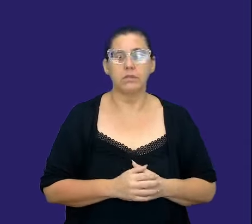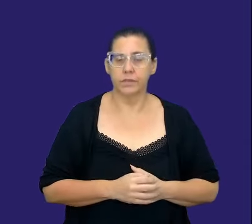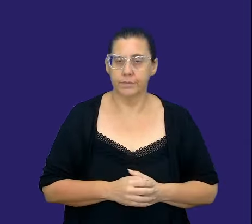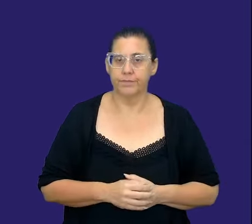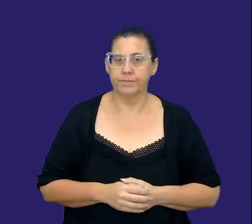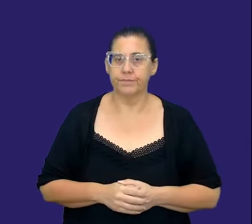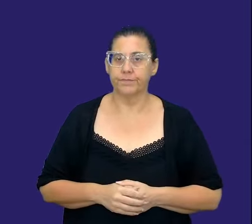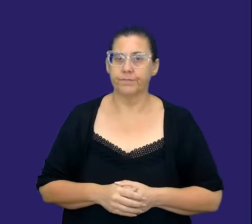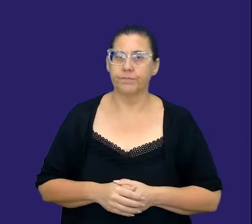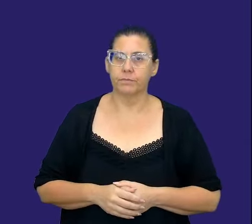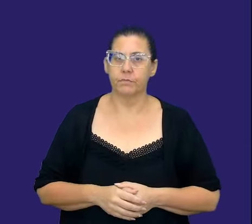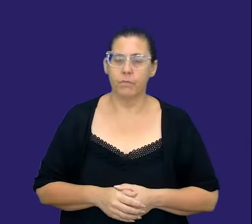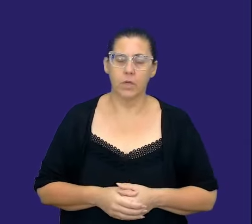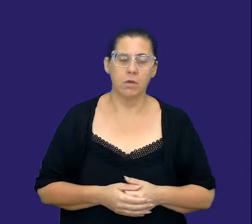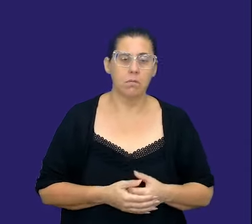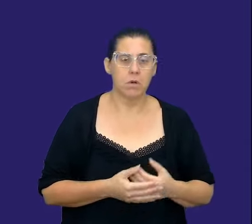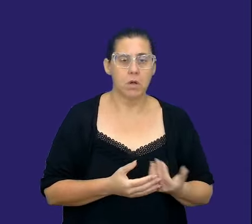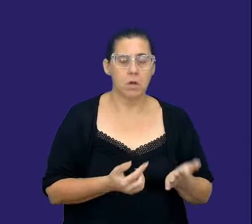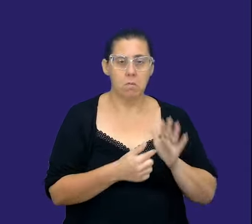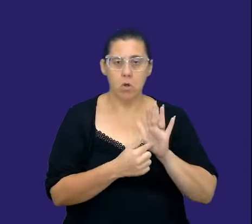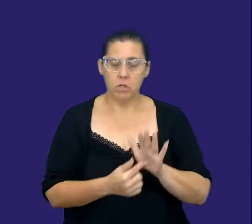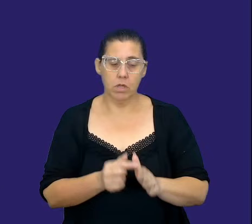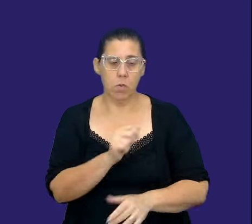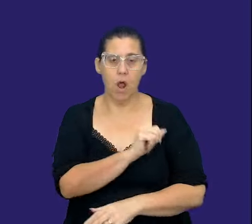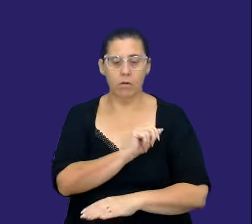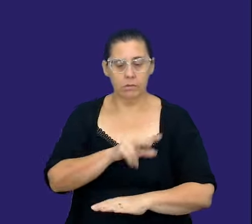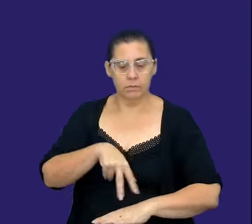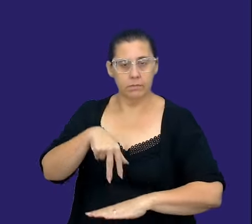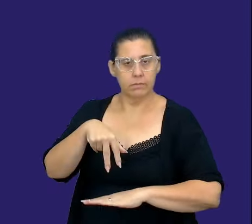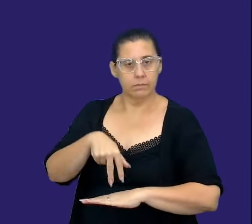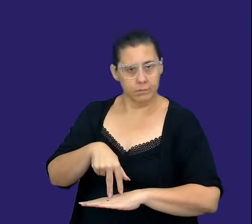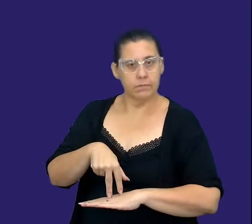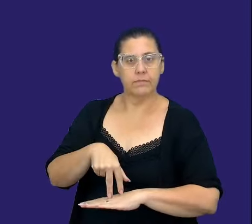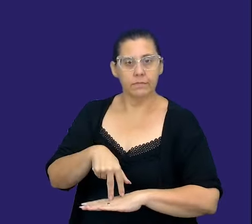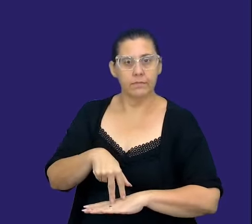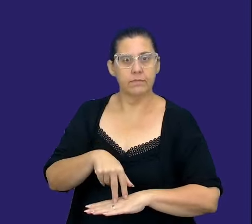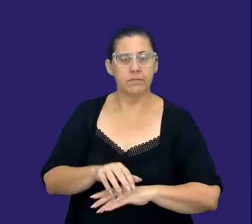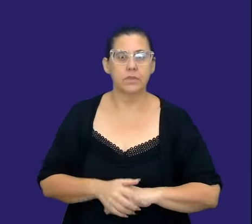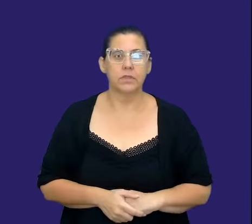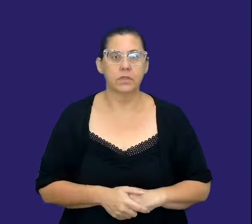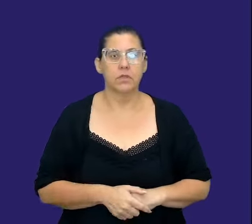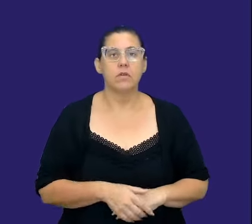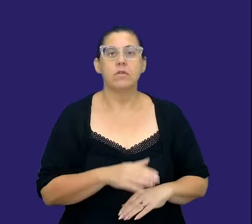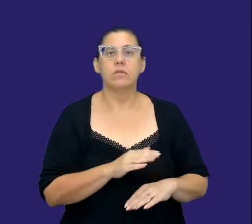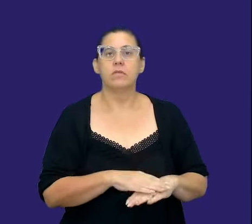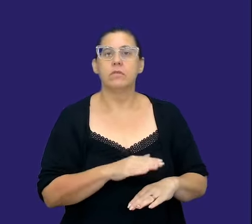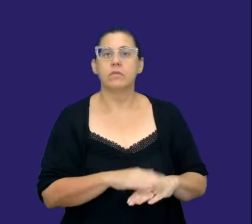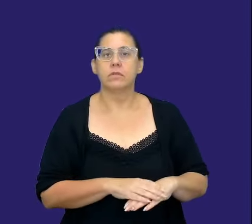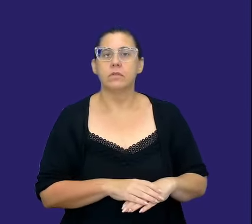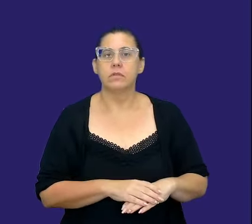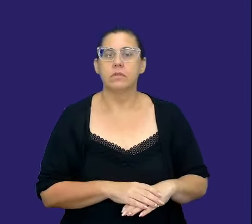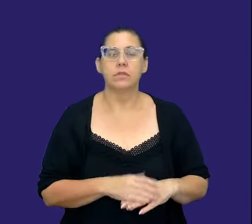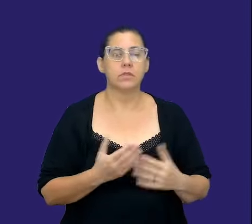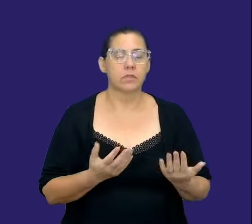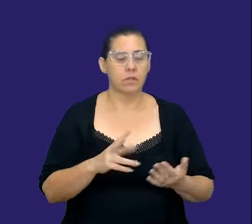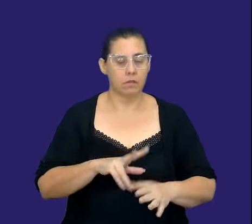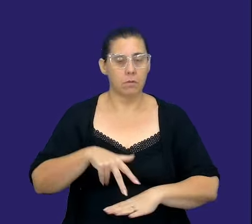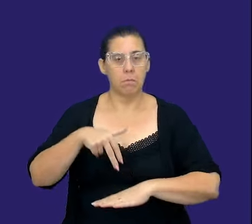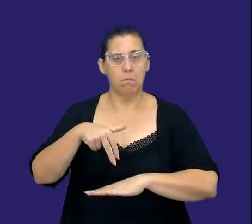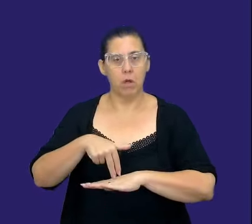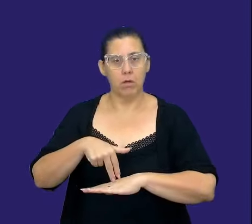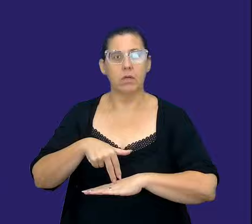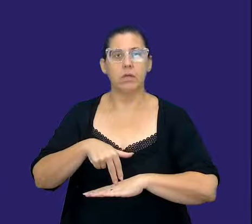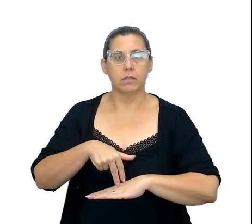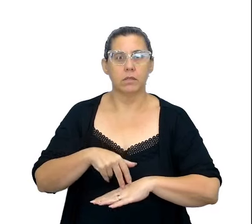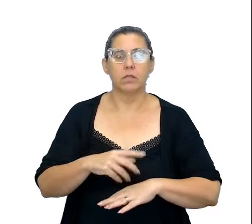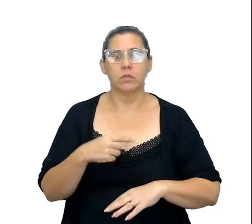nossos estudantes, colocando o nosso estudante em evidência, né, deixando com que ele siga aí o seu protagonismo, certo?